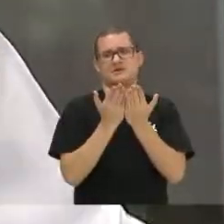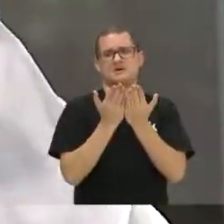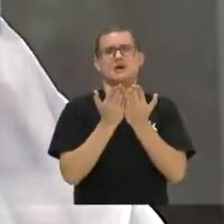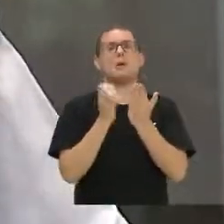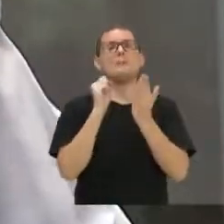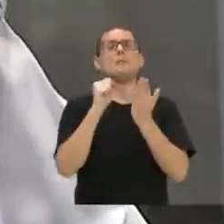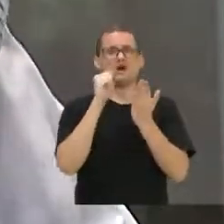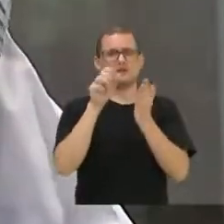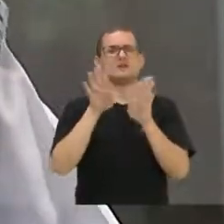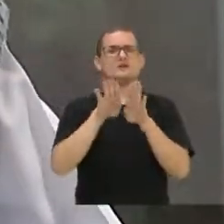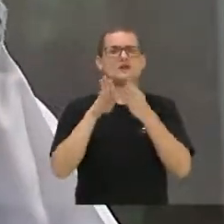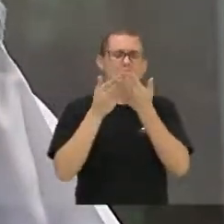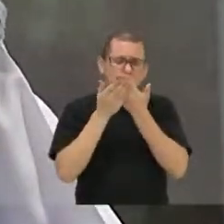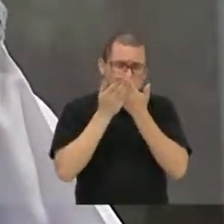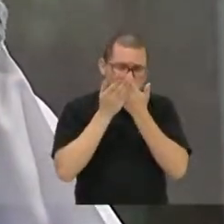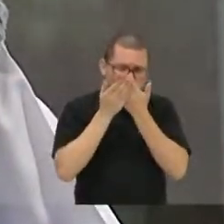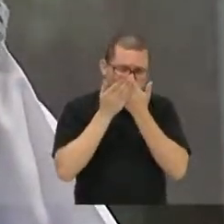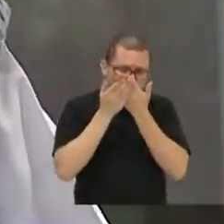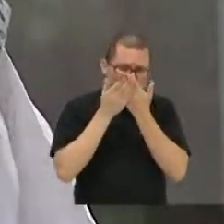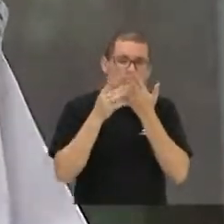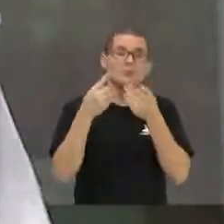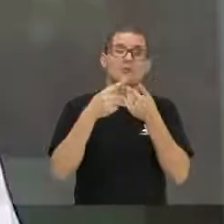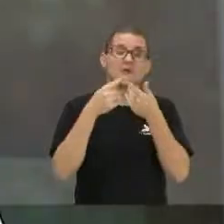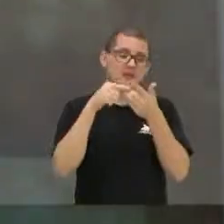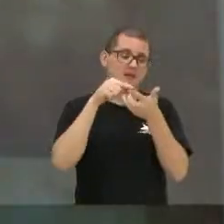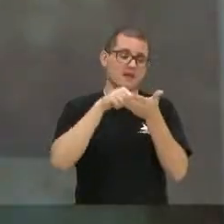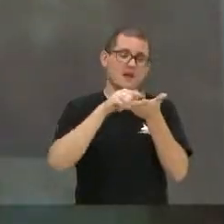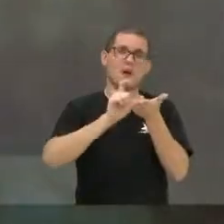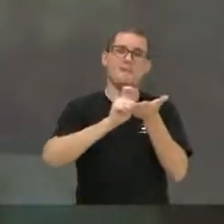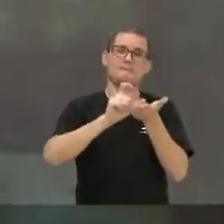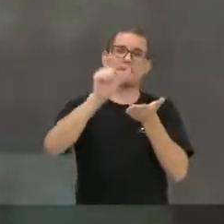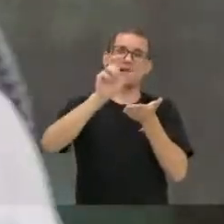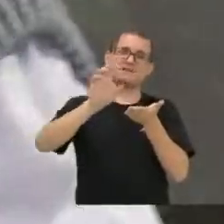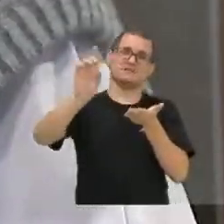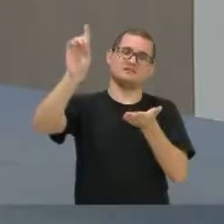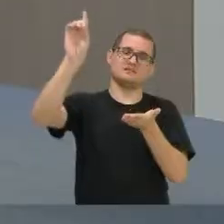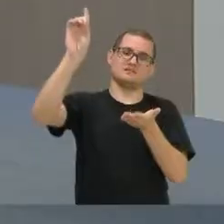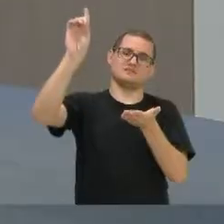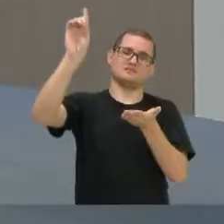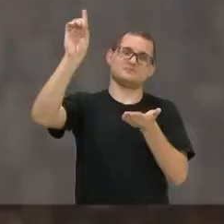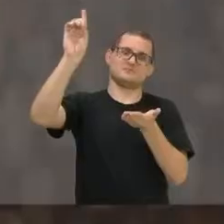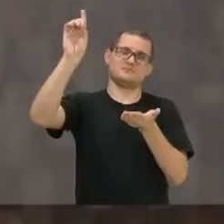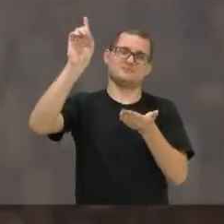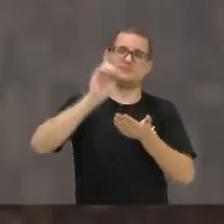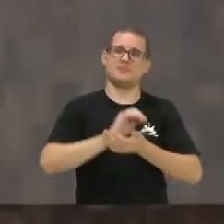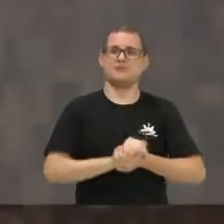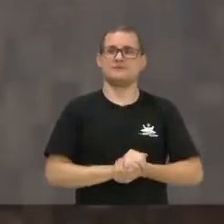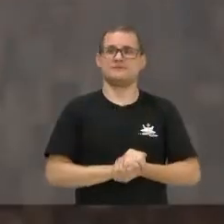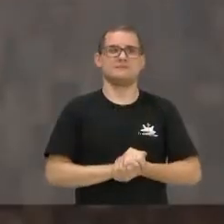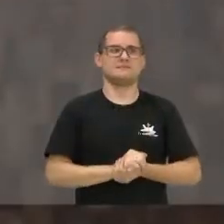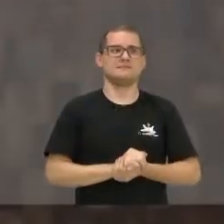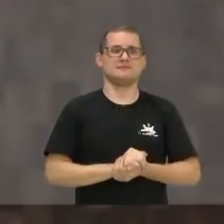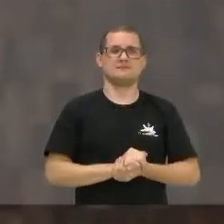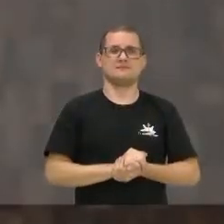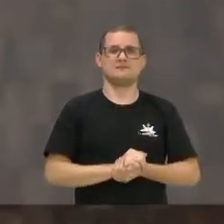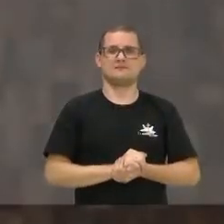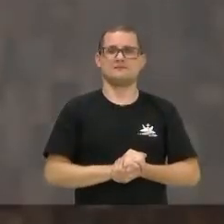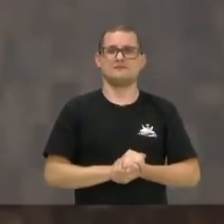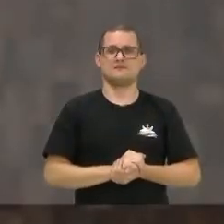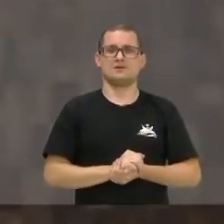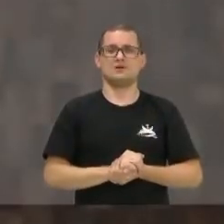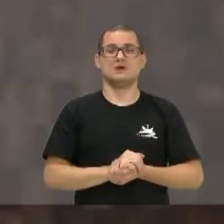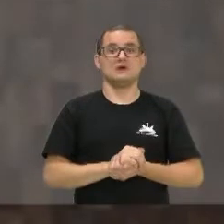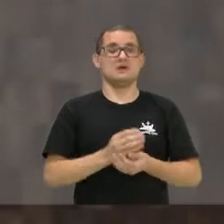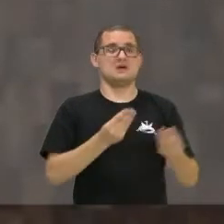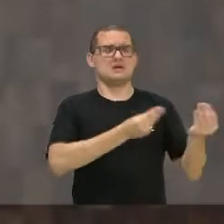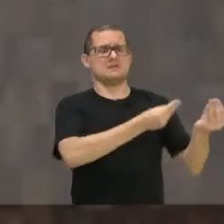por ser palavra de deus e vai lá lilo deram-lhe depois um